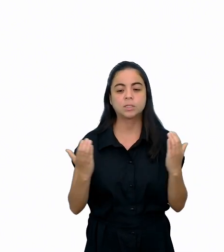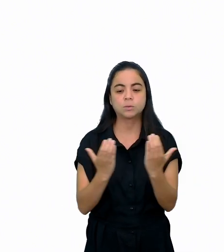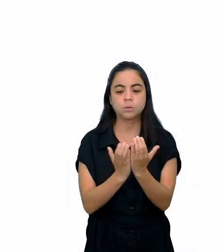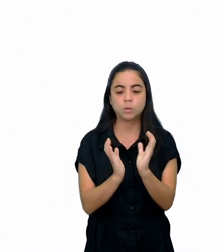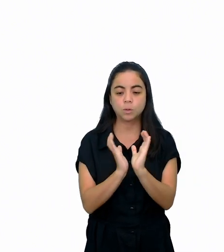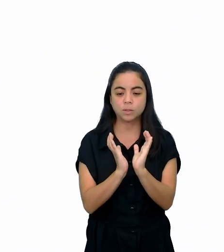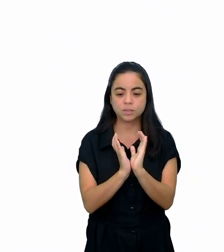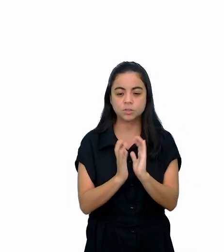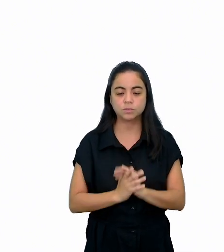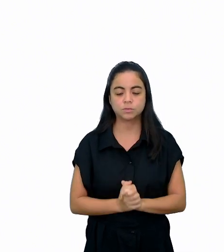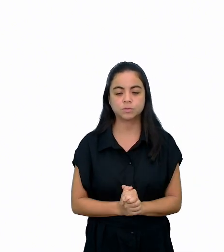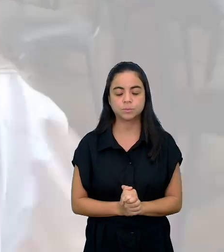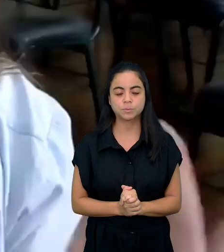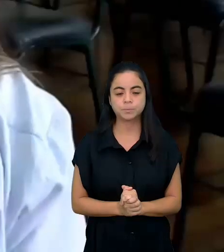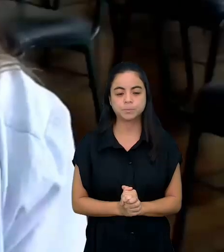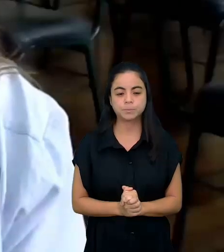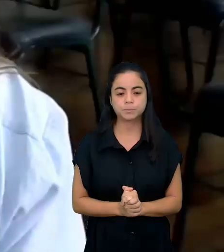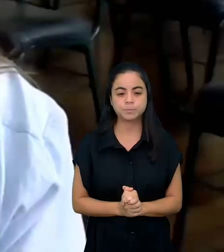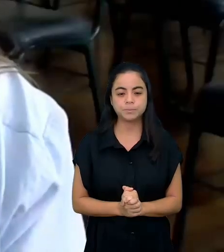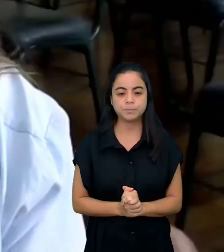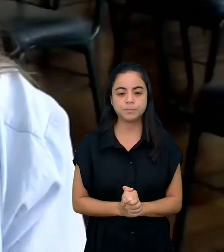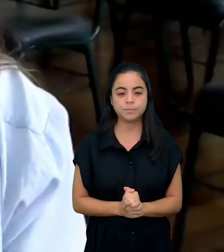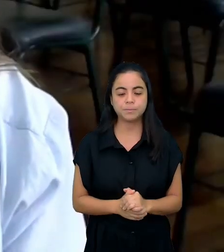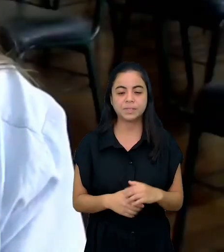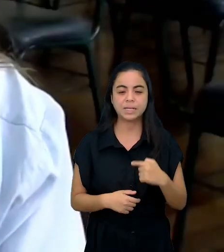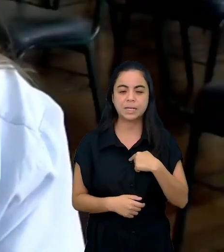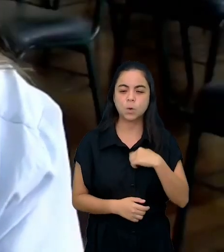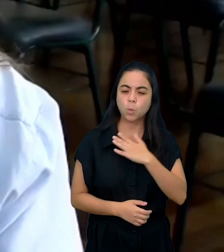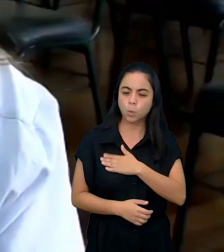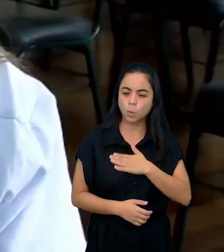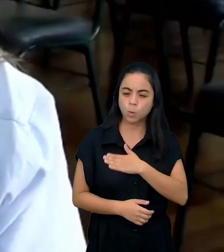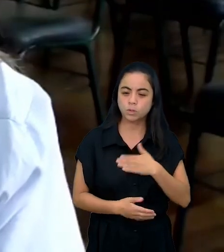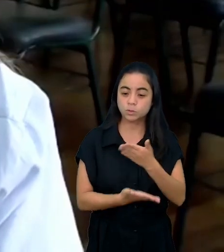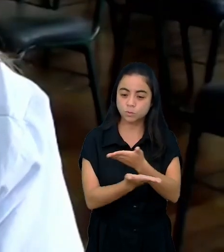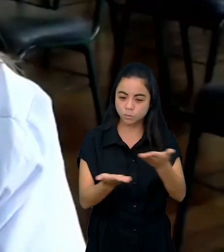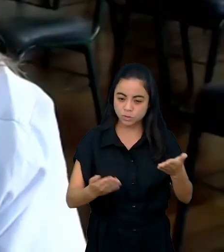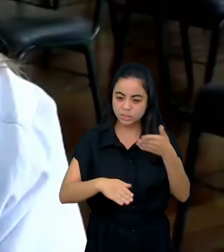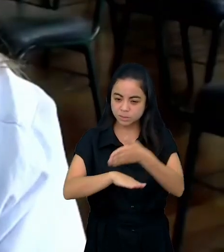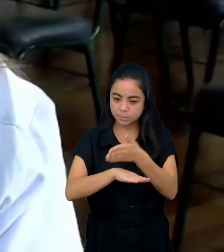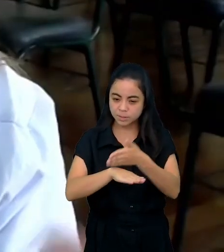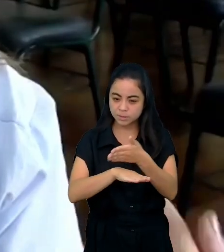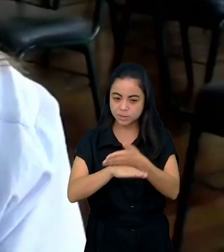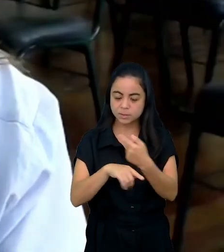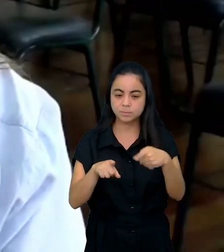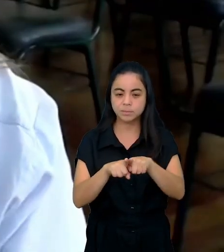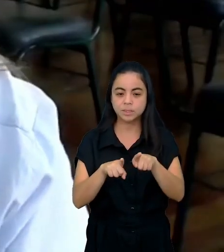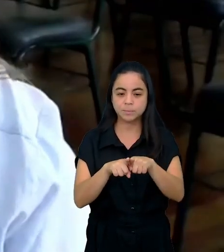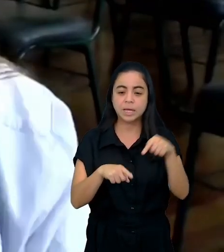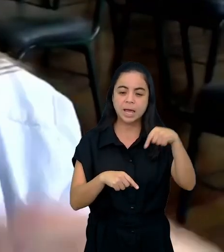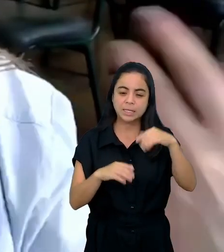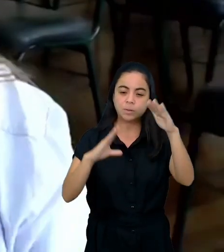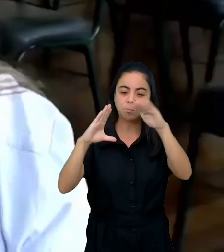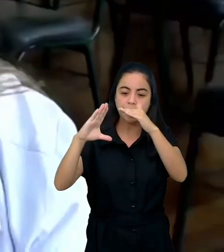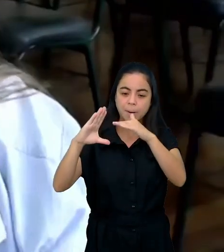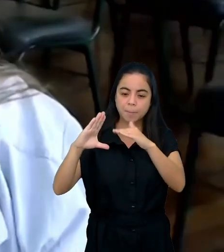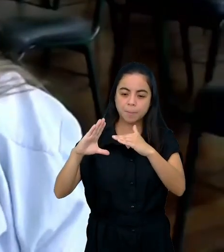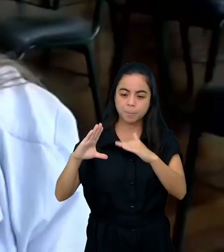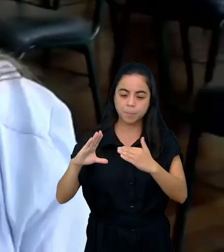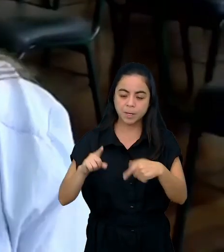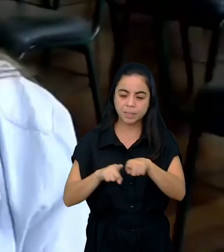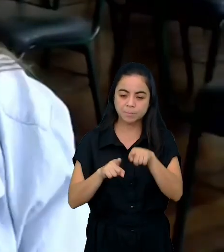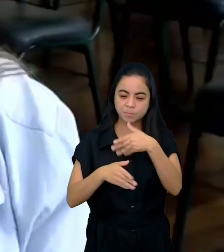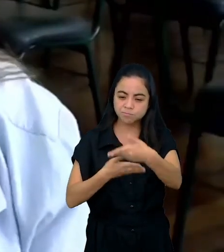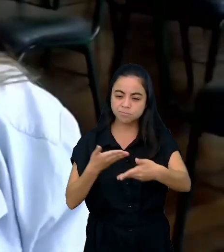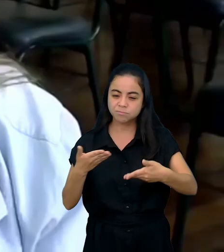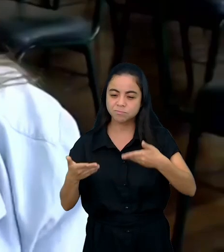né? Vale destacar que eu gosto muito quando vocês participam conosco aqui no chat, da nossa